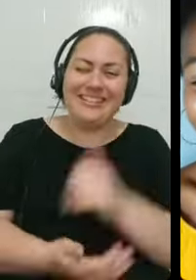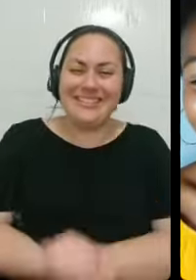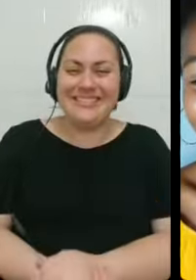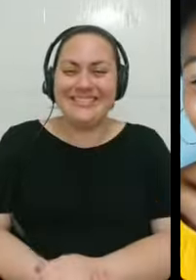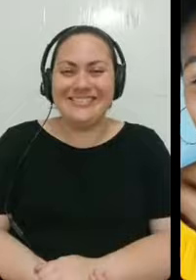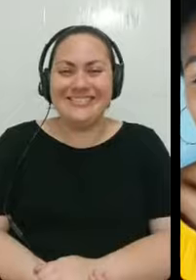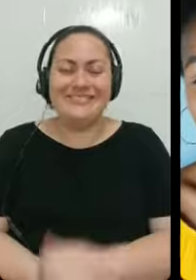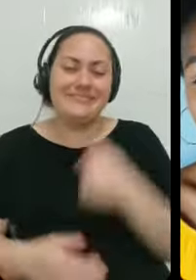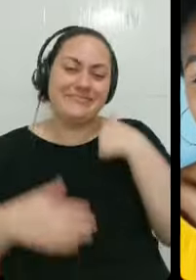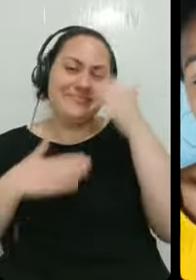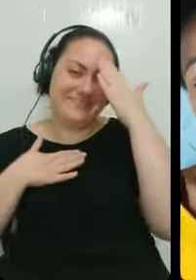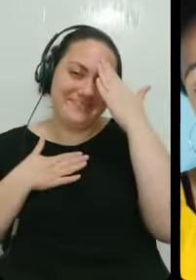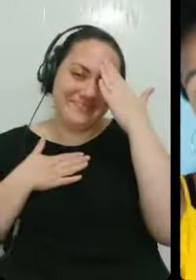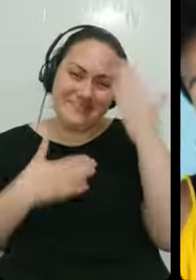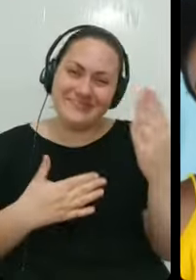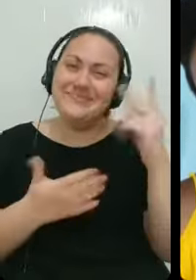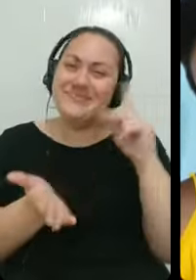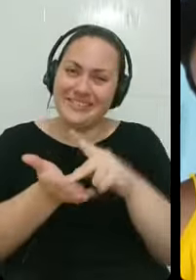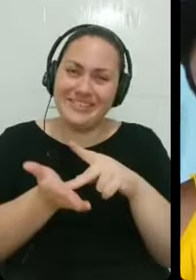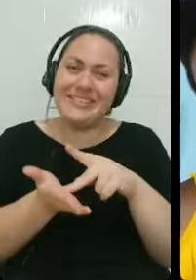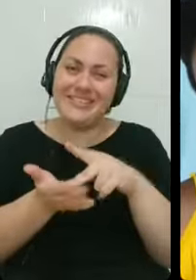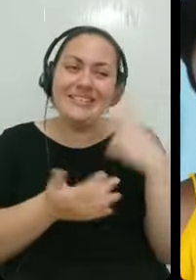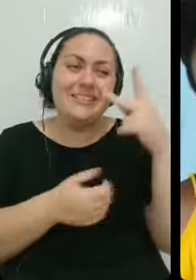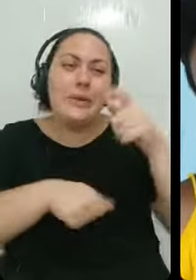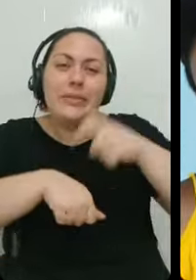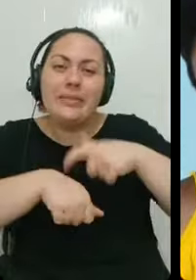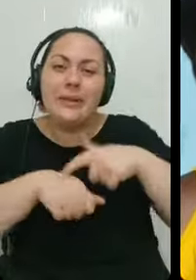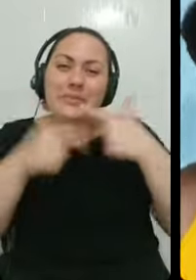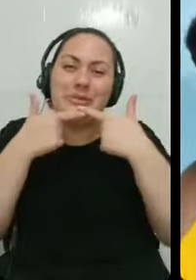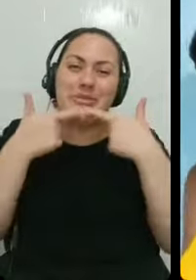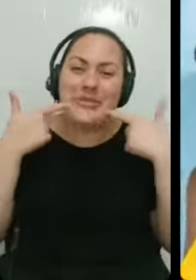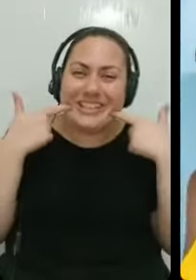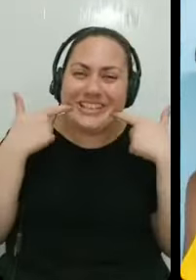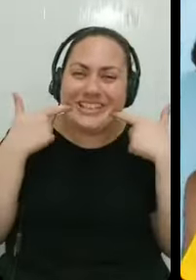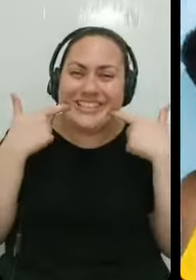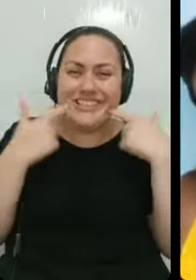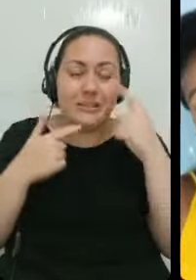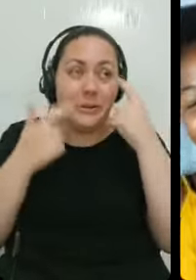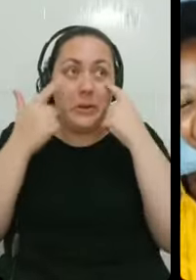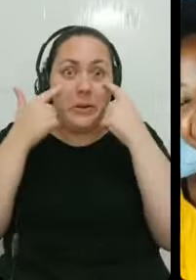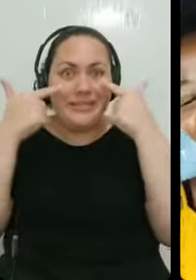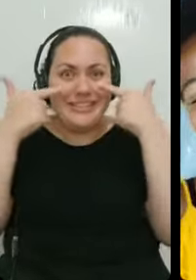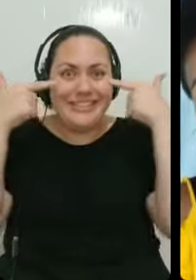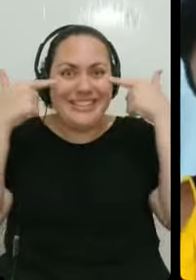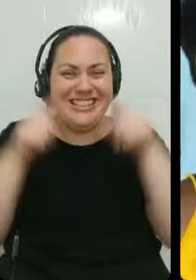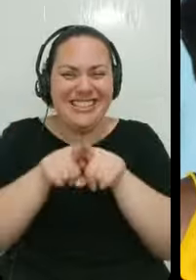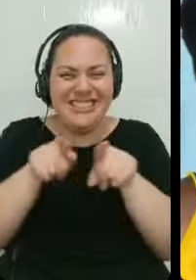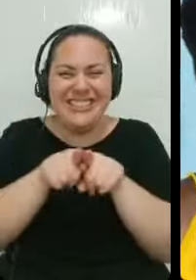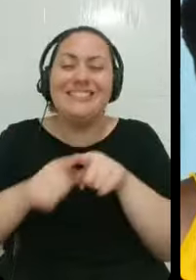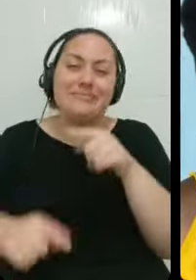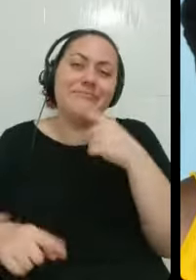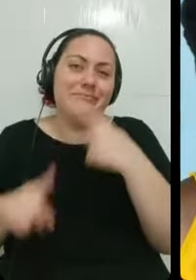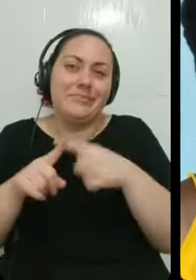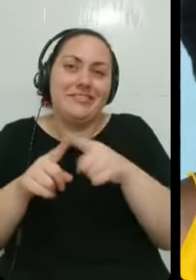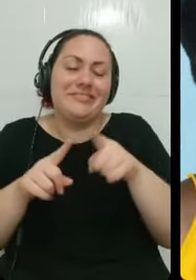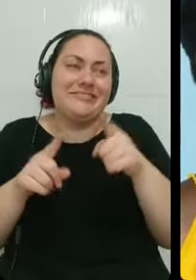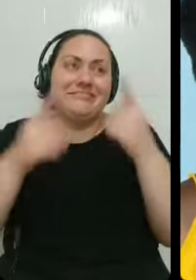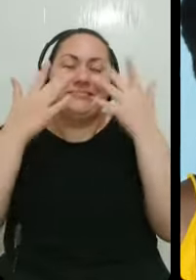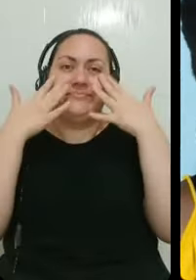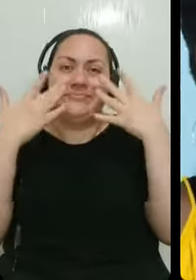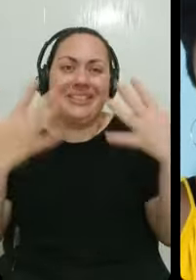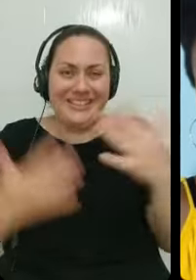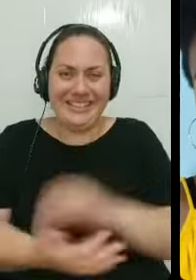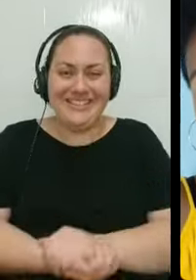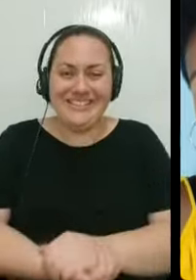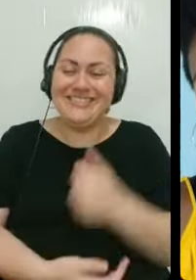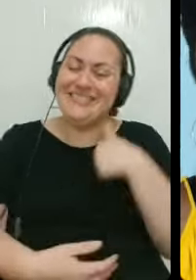Te agradeço muito, né, o teu tempo, teu sorriso, o teu sorriso com o olho também, de estar aqui com a gente, né? Eu